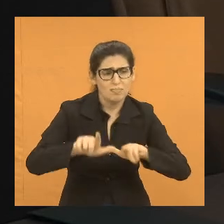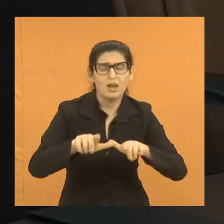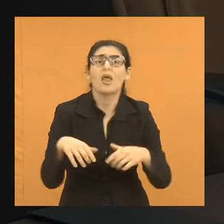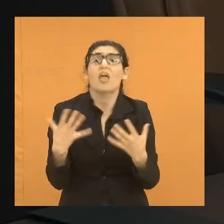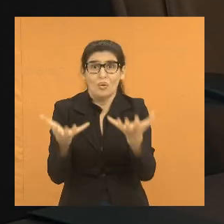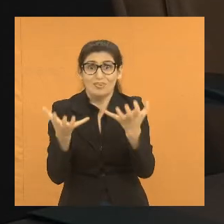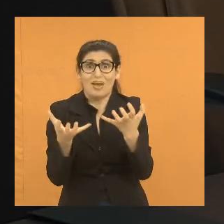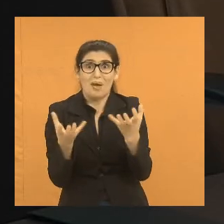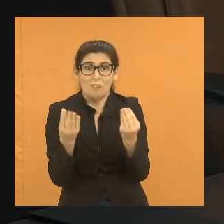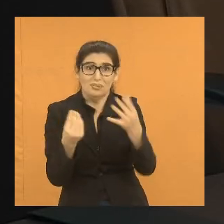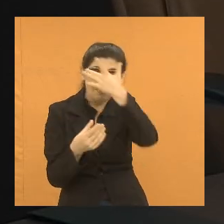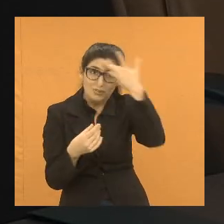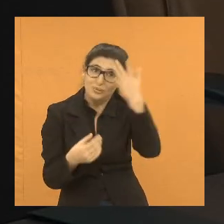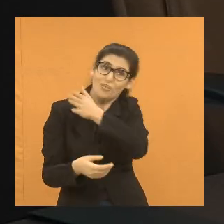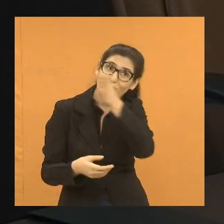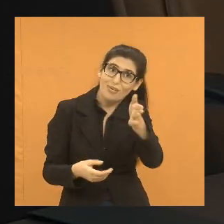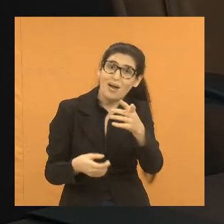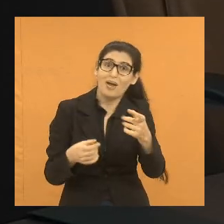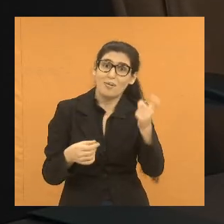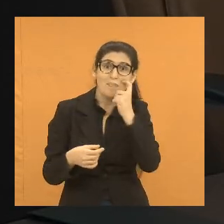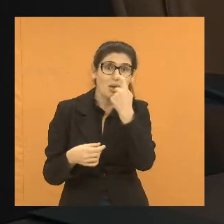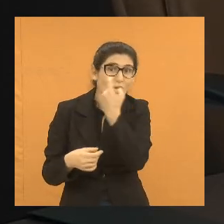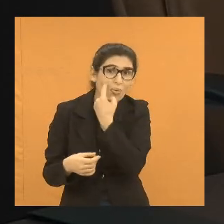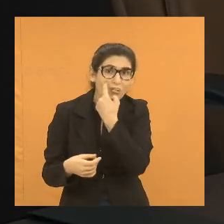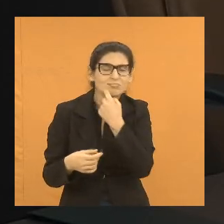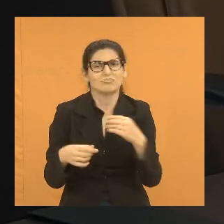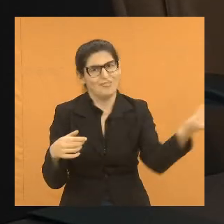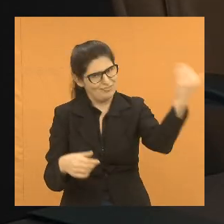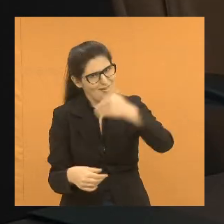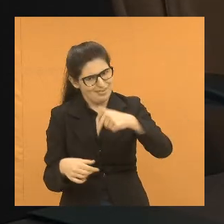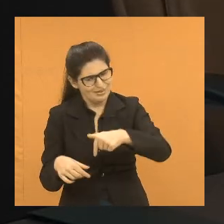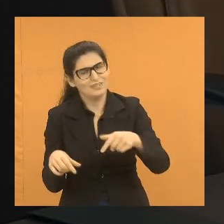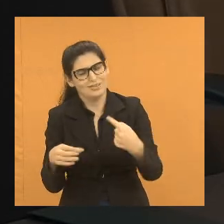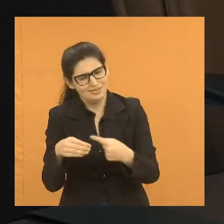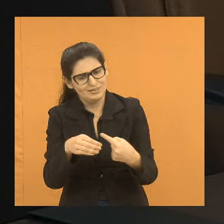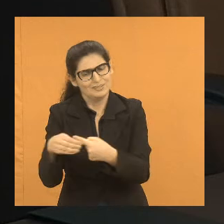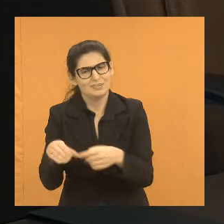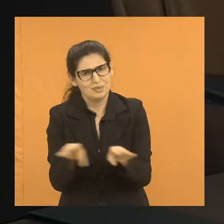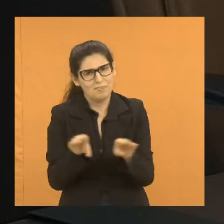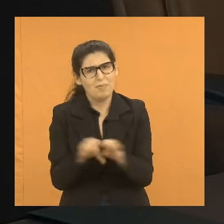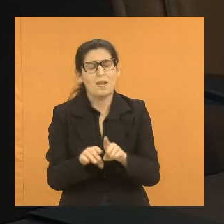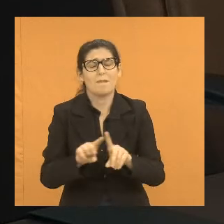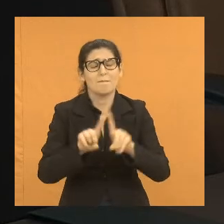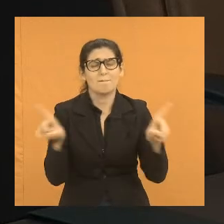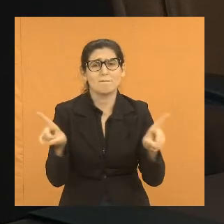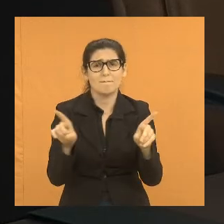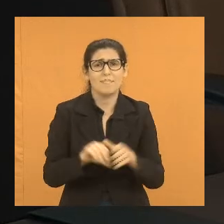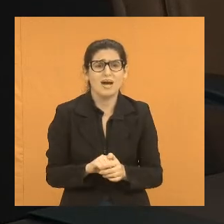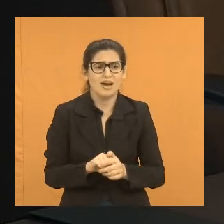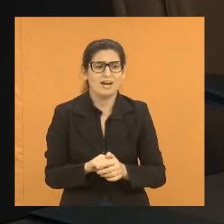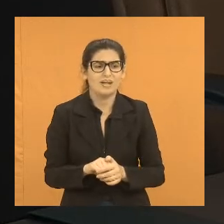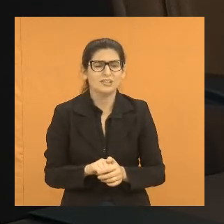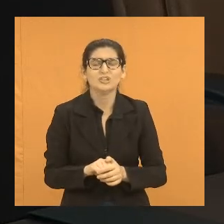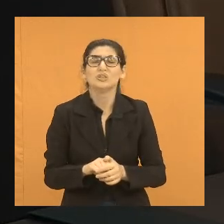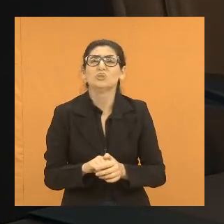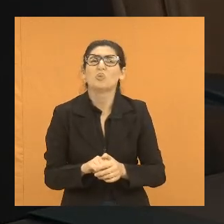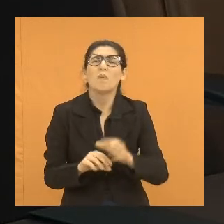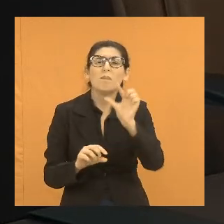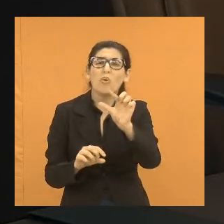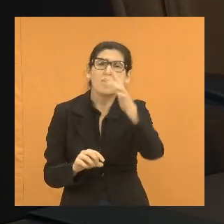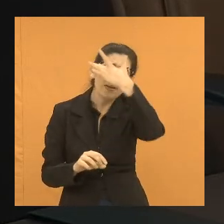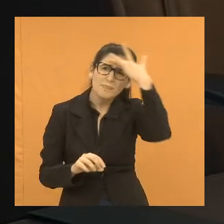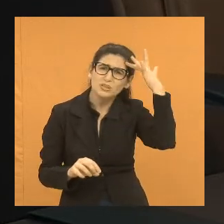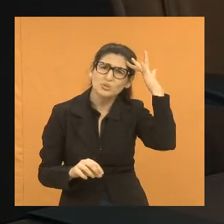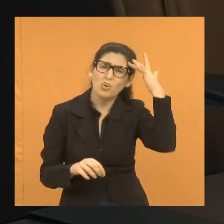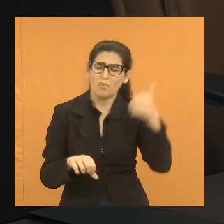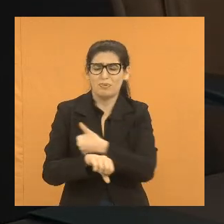Lua. Eu quero que também venha aqui também, mas só que continua o mesmo pessoal para atender esse povo inteirinho da cidade de Jacareí,